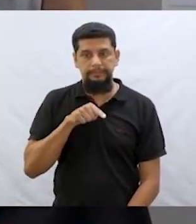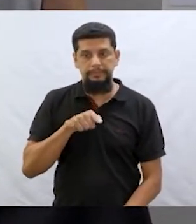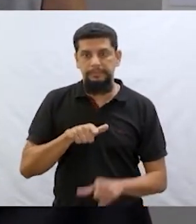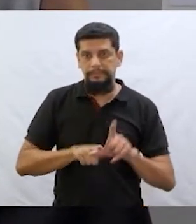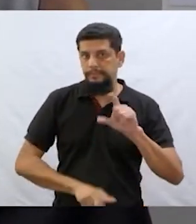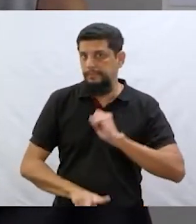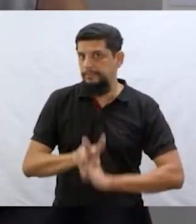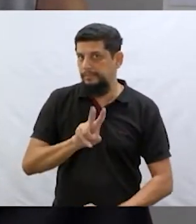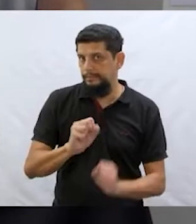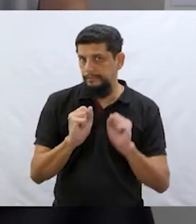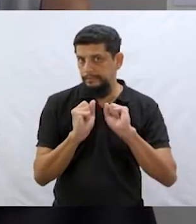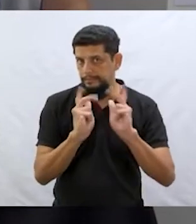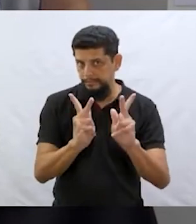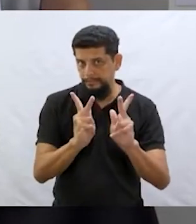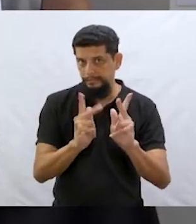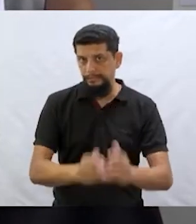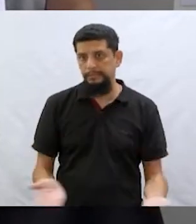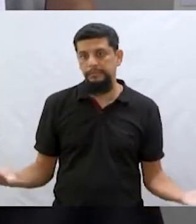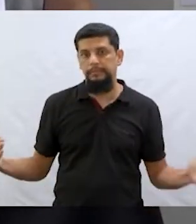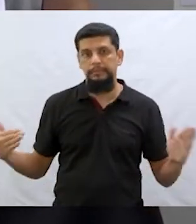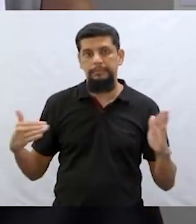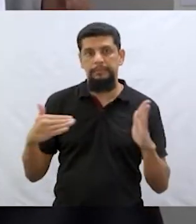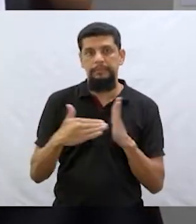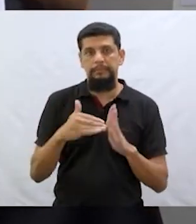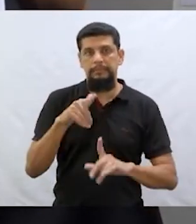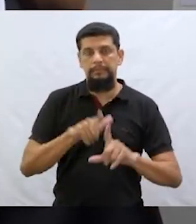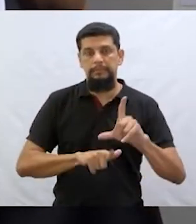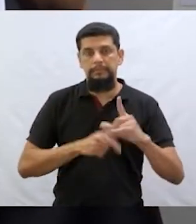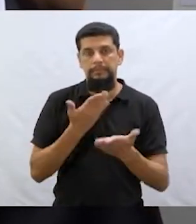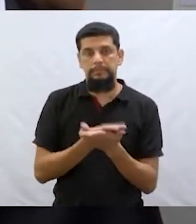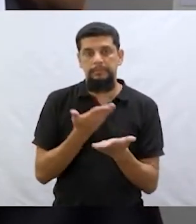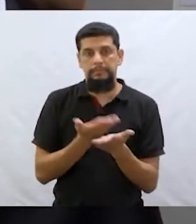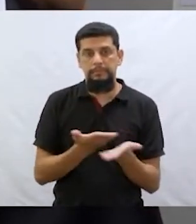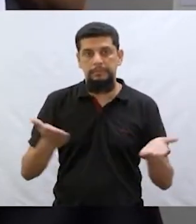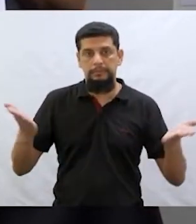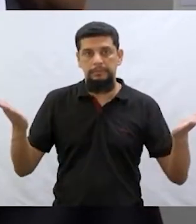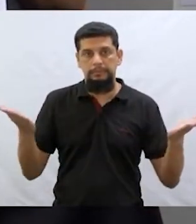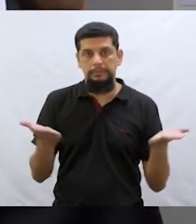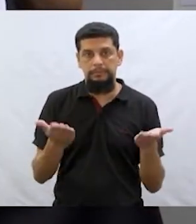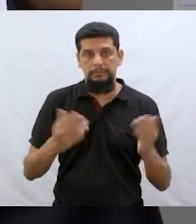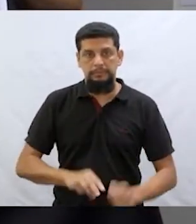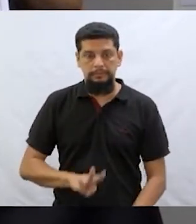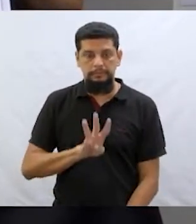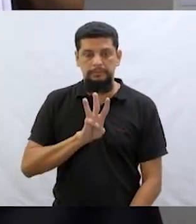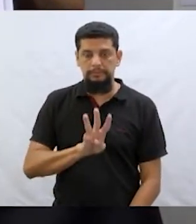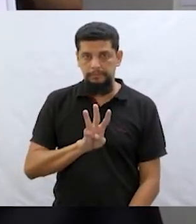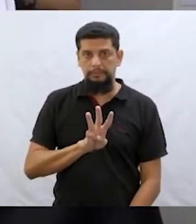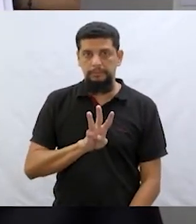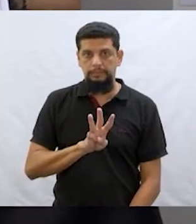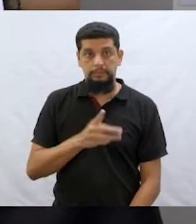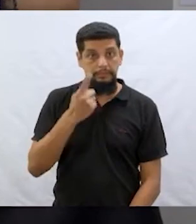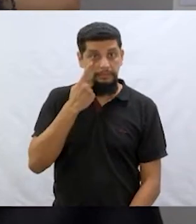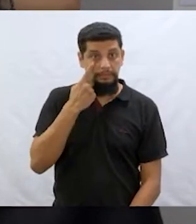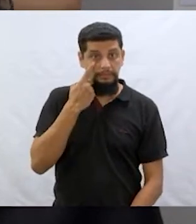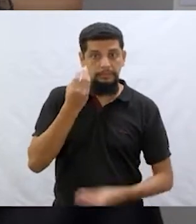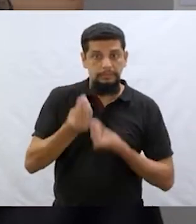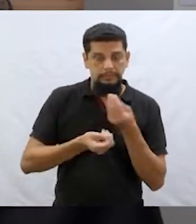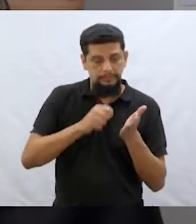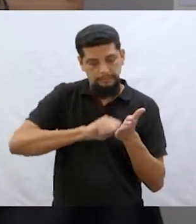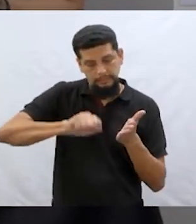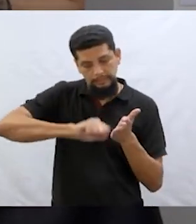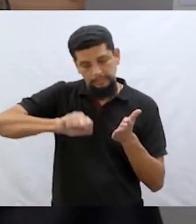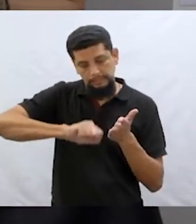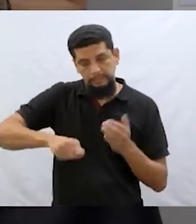subiu. Ok? Isso aí. A última letra da aula de hoje é o W. Então, veja